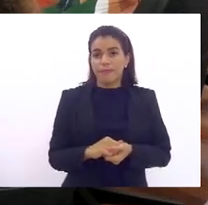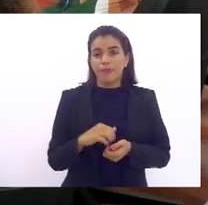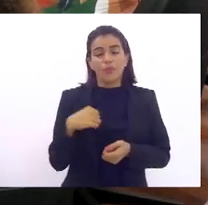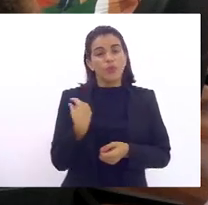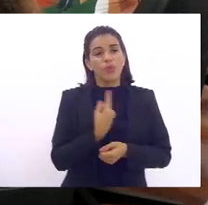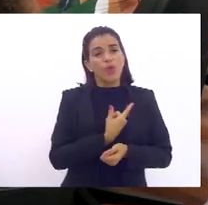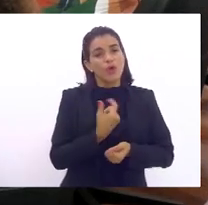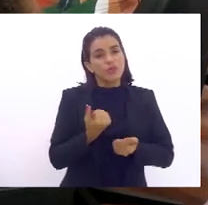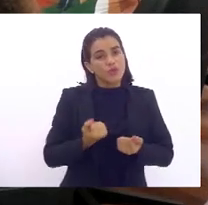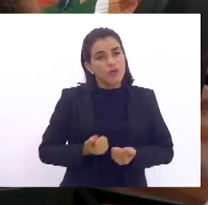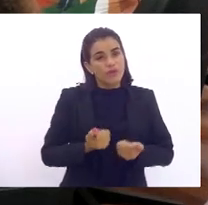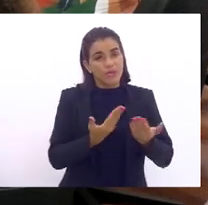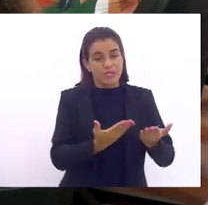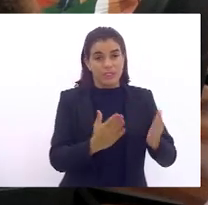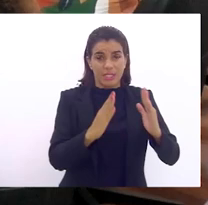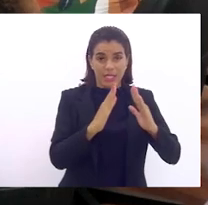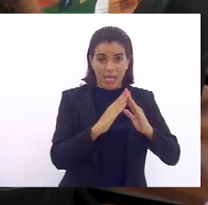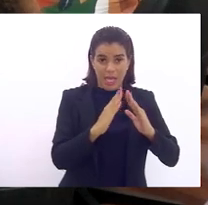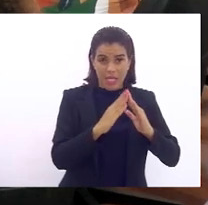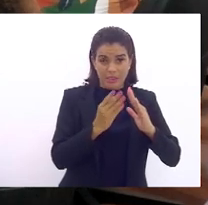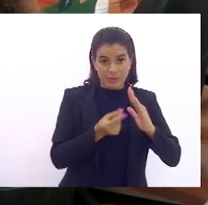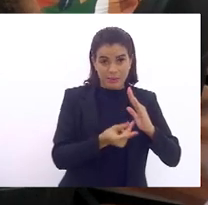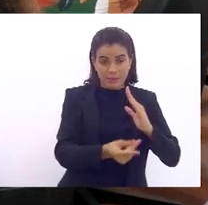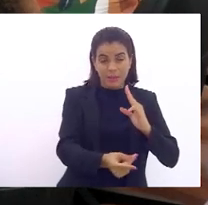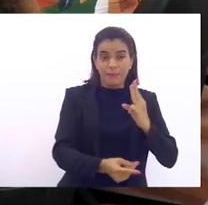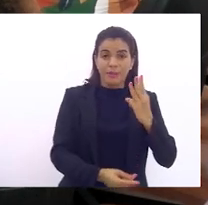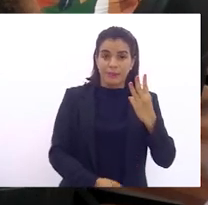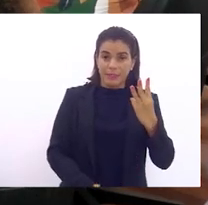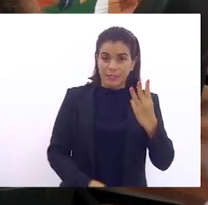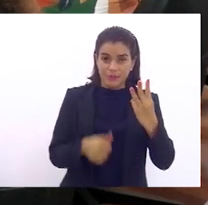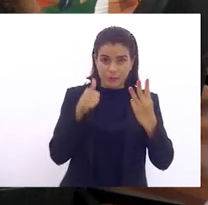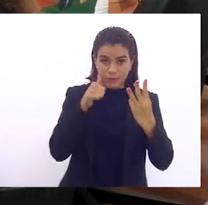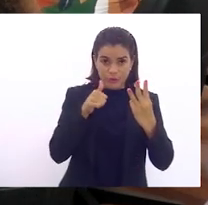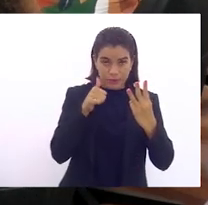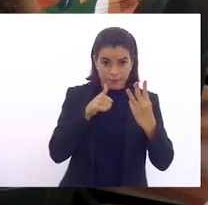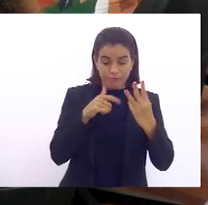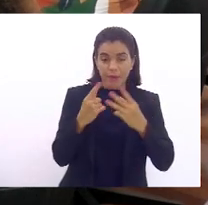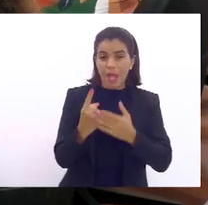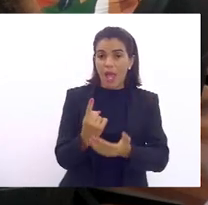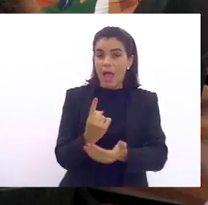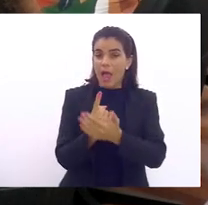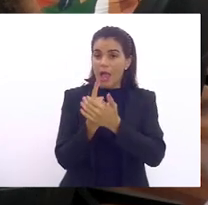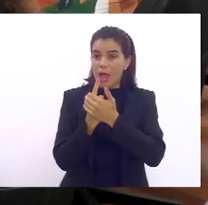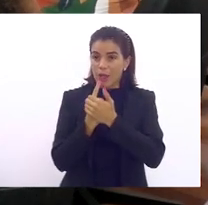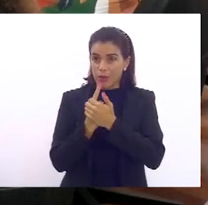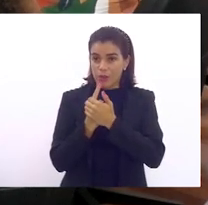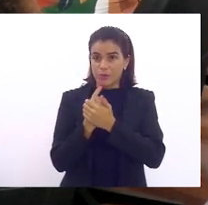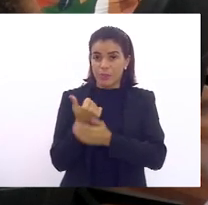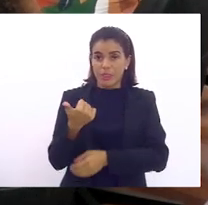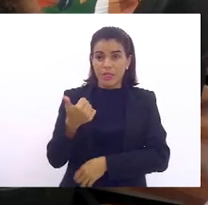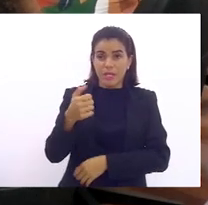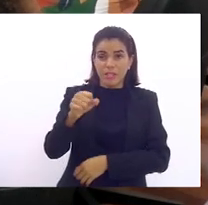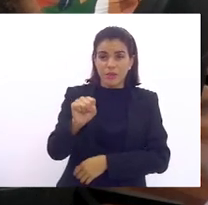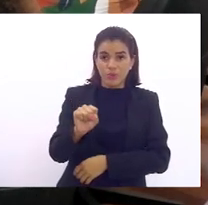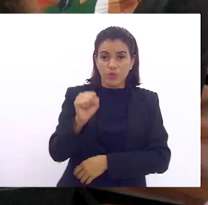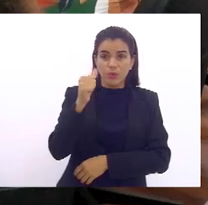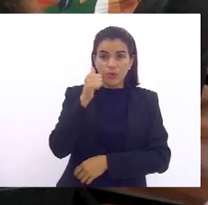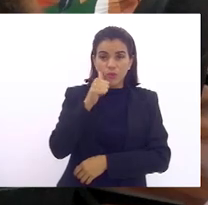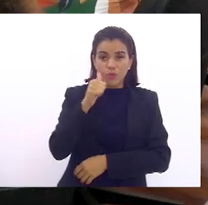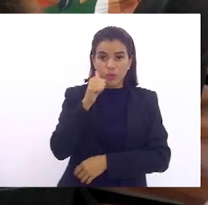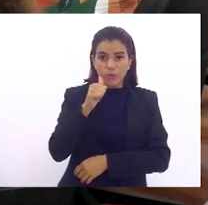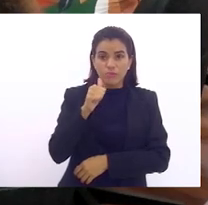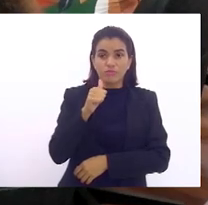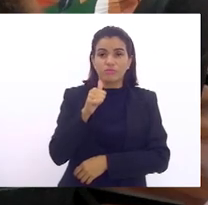oferecemos moradias efetivas para três acolhimento em direto 18 mulheres